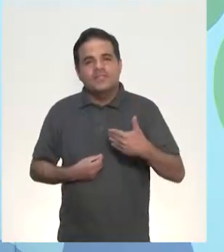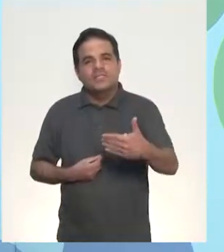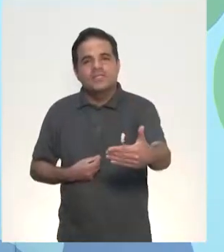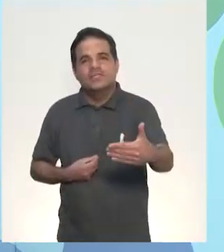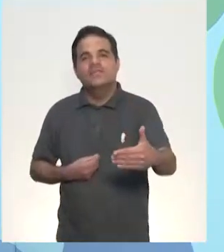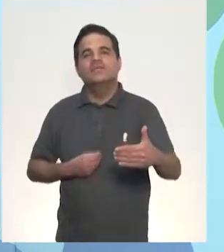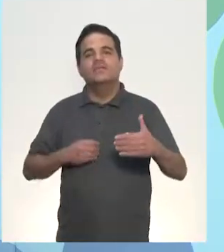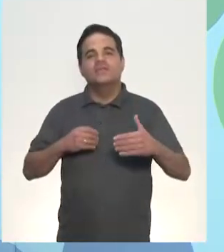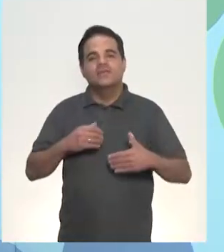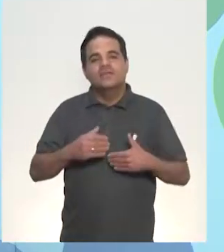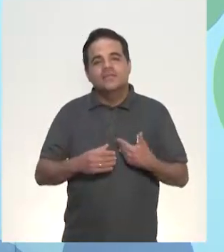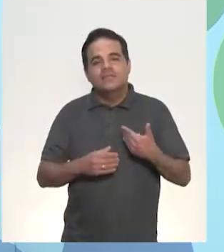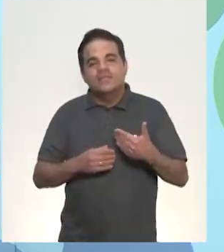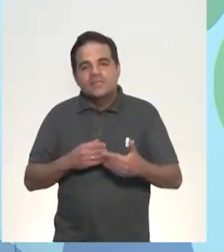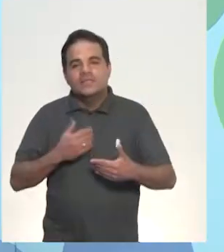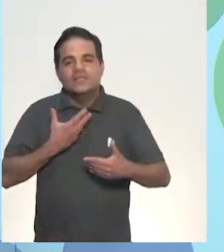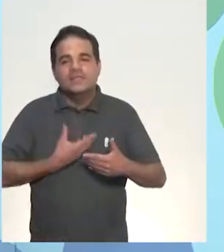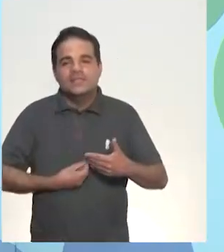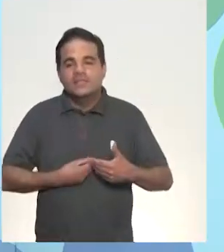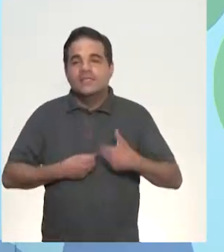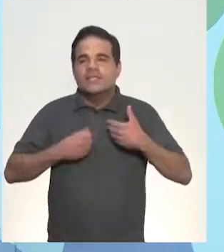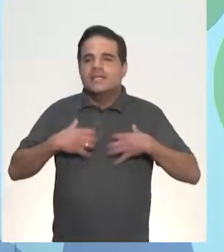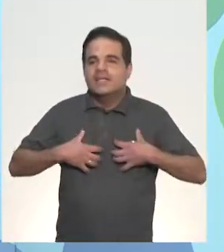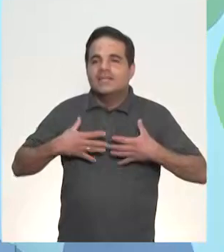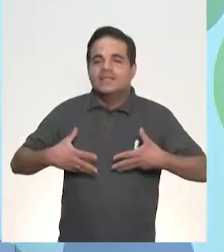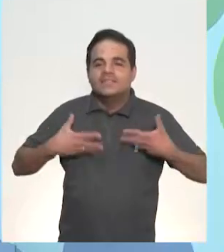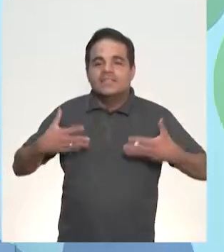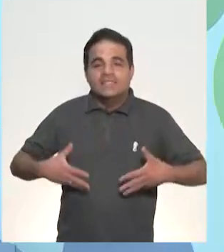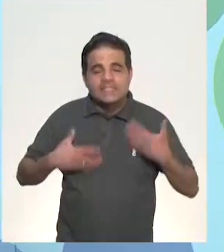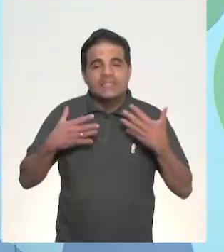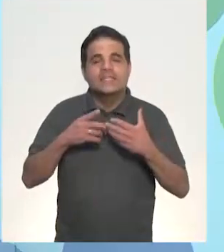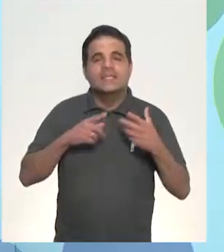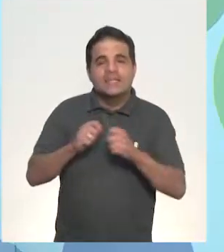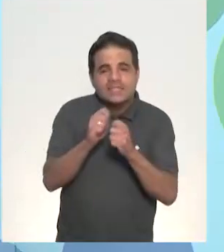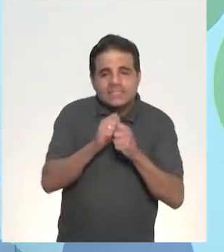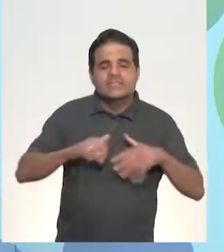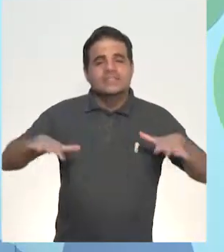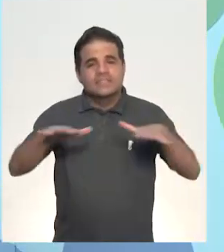sem ela, por exemplo, não haveria alegria, né? Fazer justamente